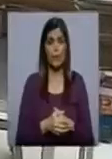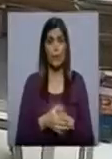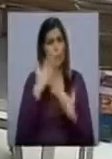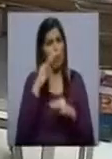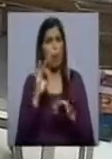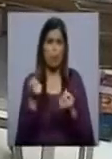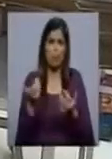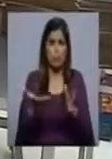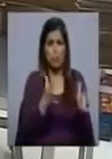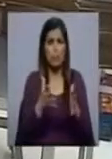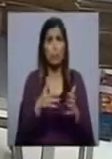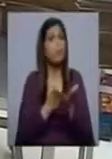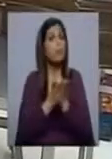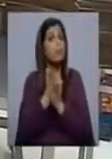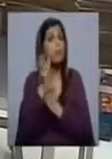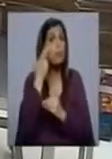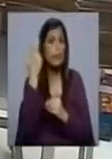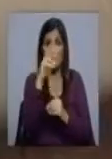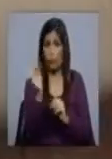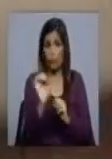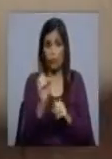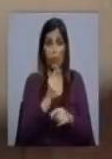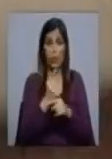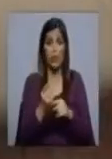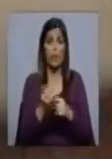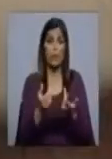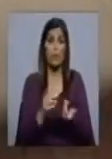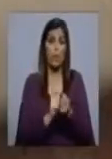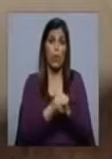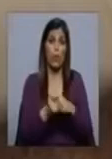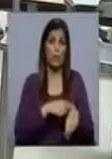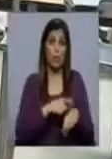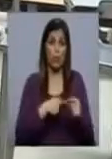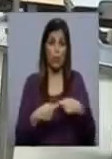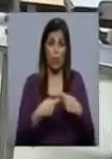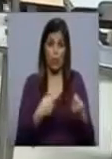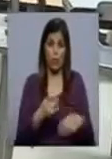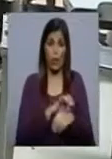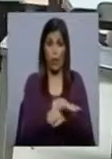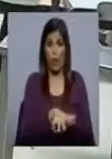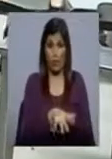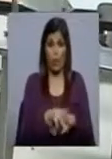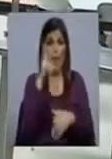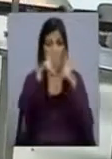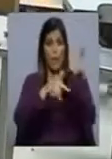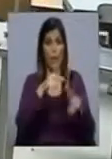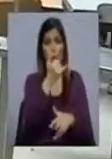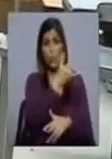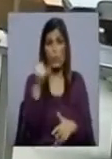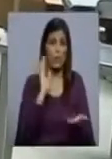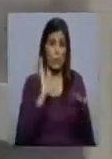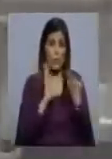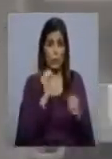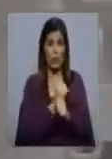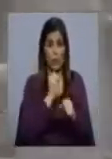que não vai durar para sempre porque mudou os tempos e os negócios nesta fábrica os 200 funcionários